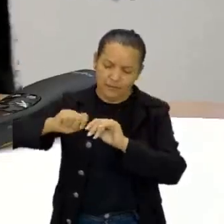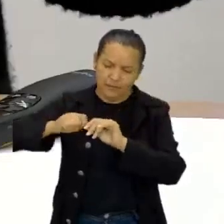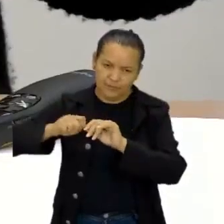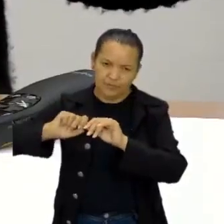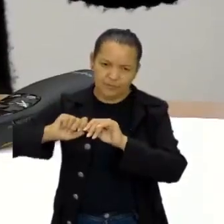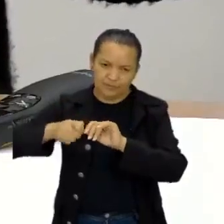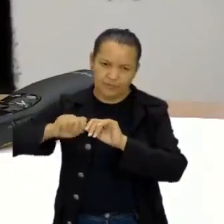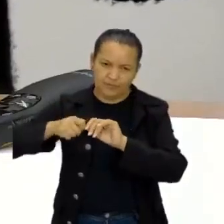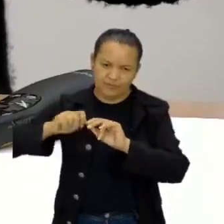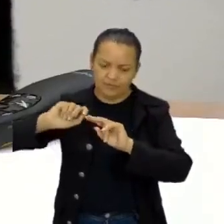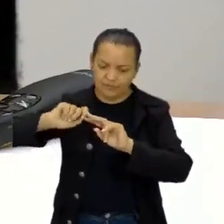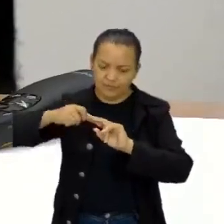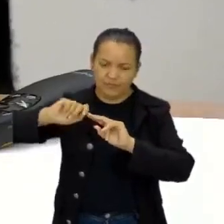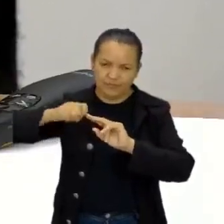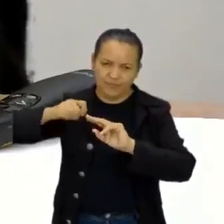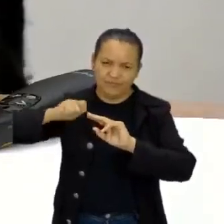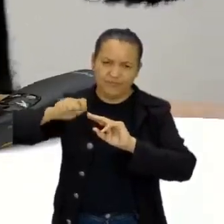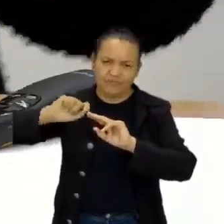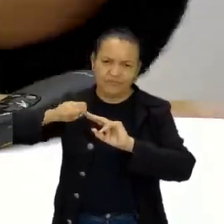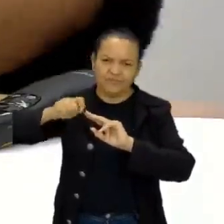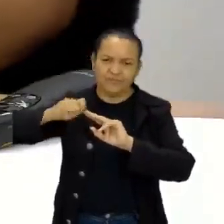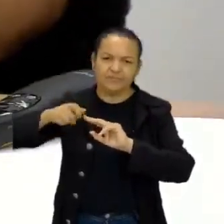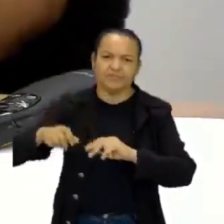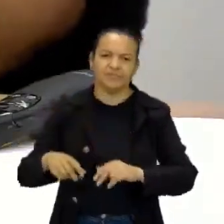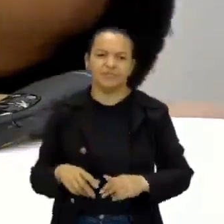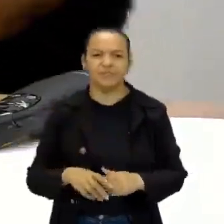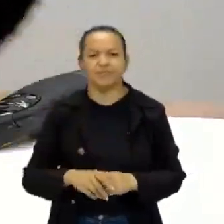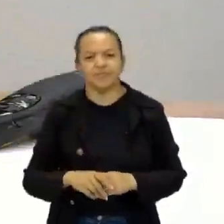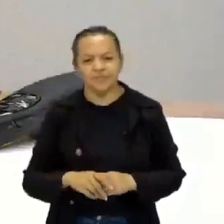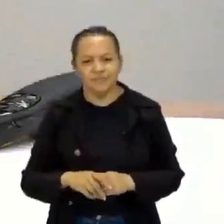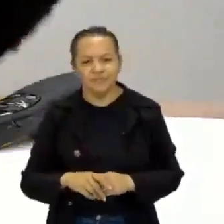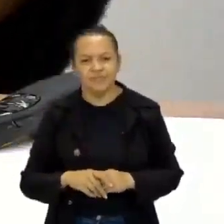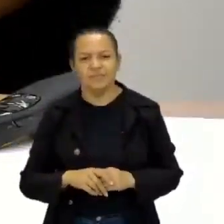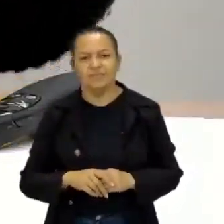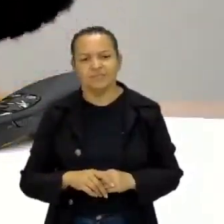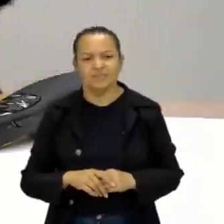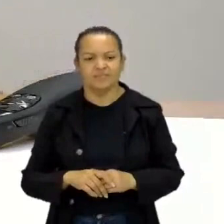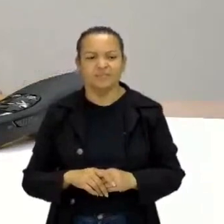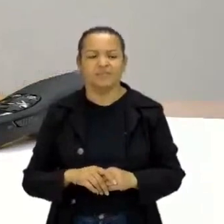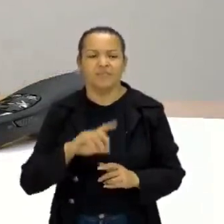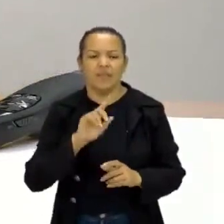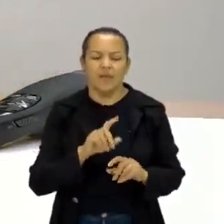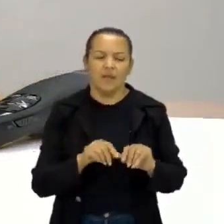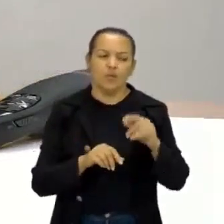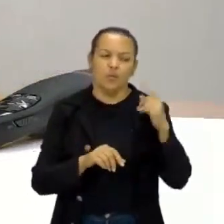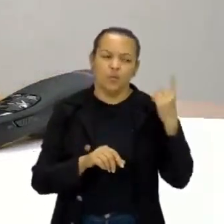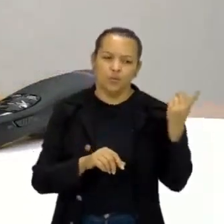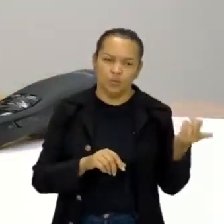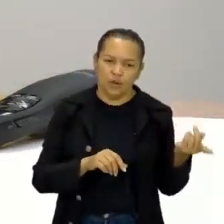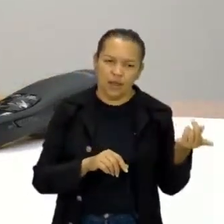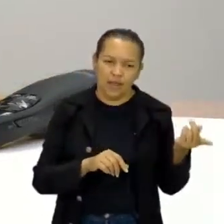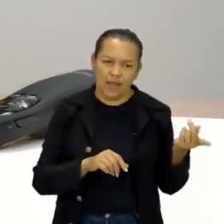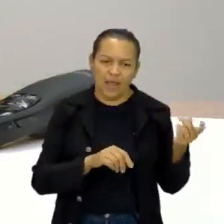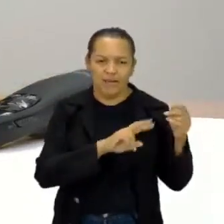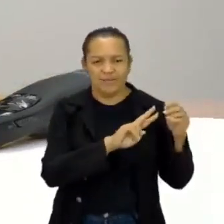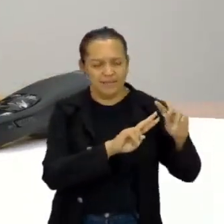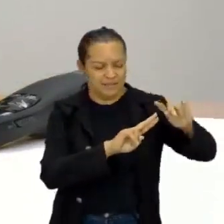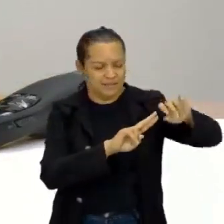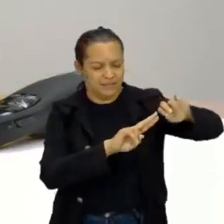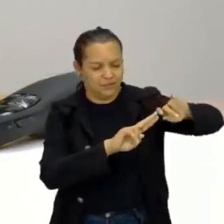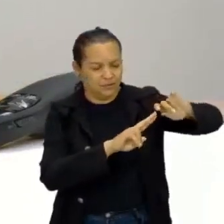Bem simples, bem fácil, entendeu? Você enrosca um fio no outro. Do outro lado também. Uma coisa que é